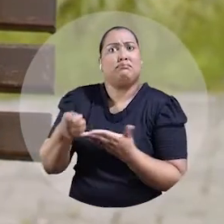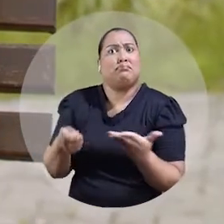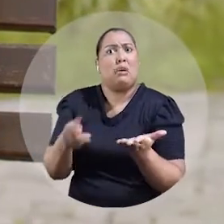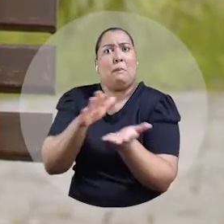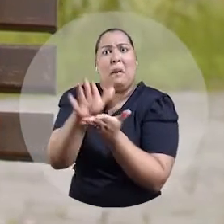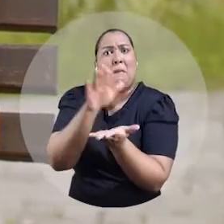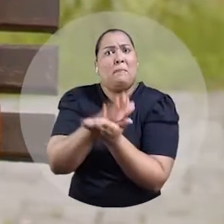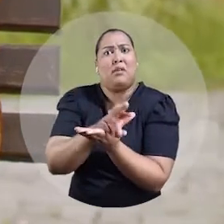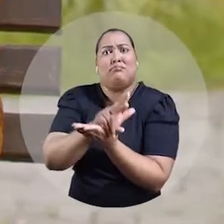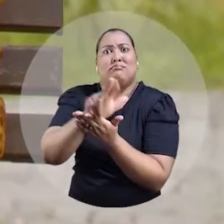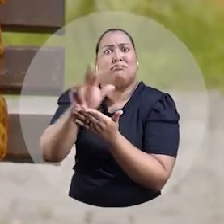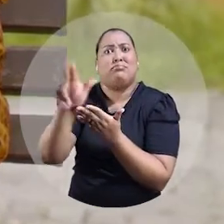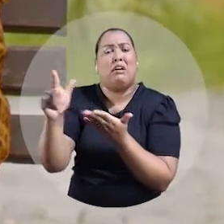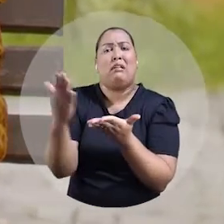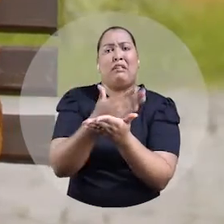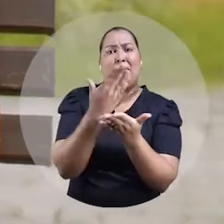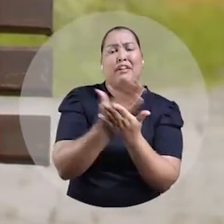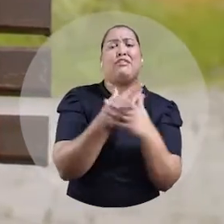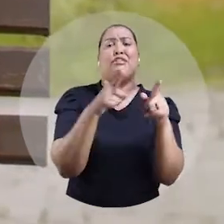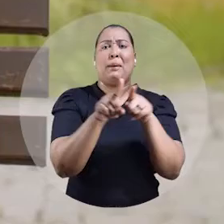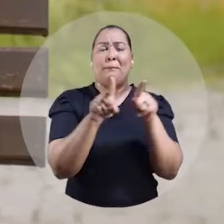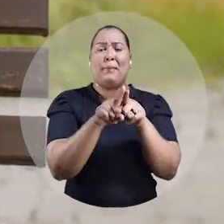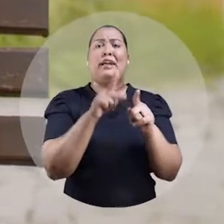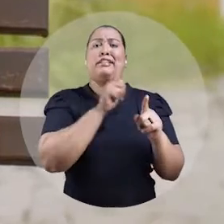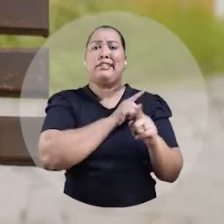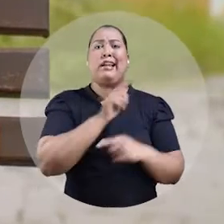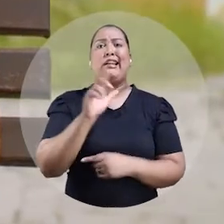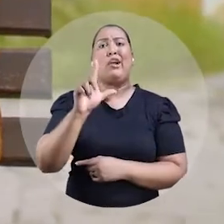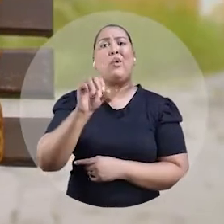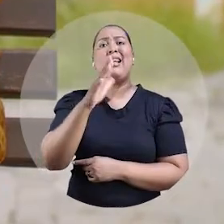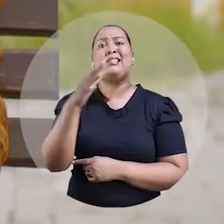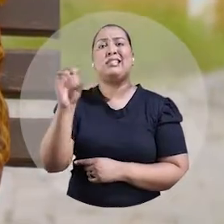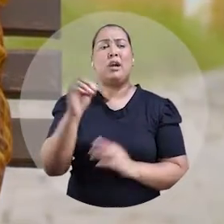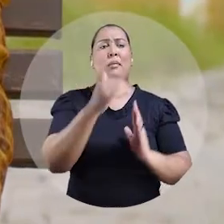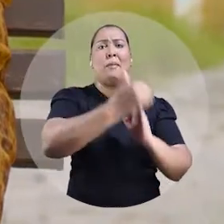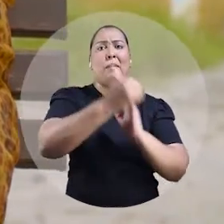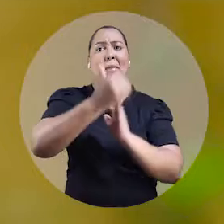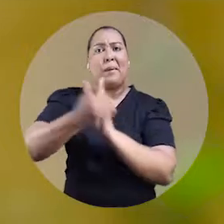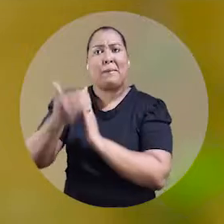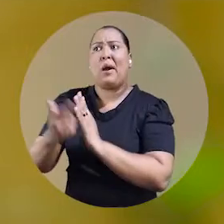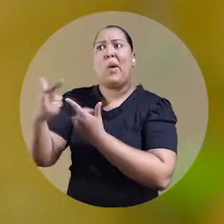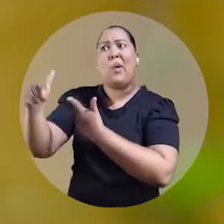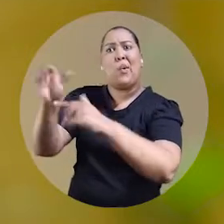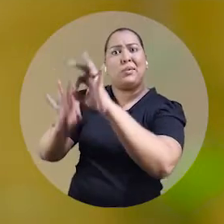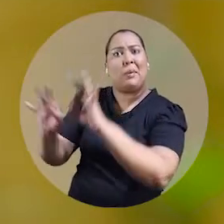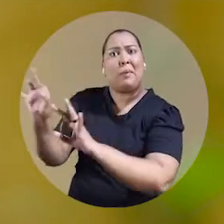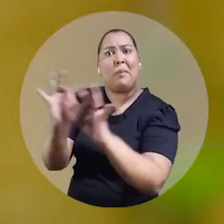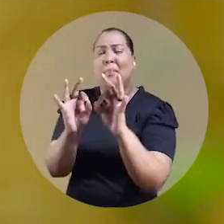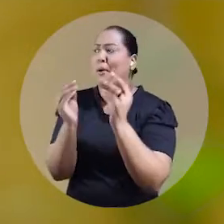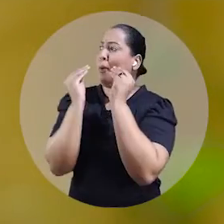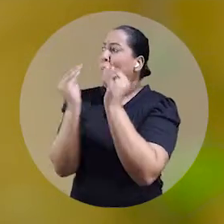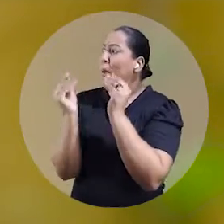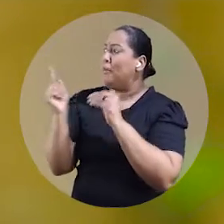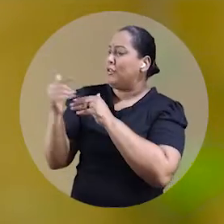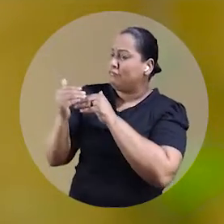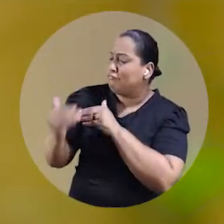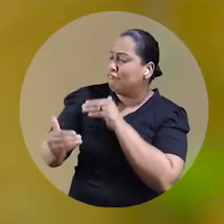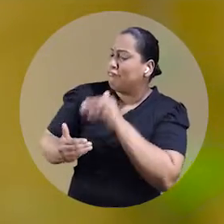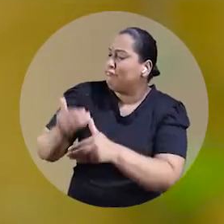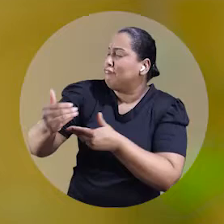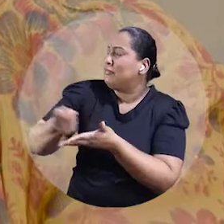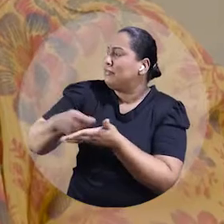de livros publicados, além das coletâneas e outras organizações. Como que é seu processo de